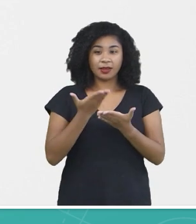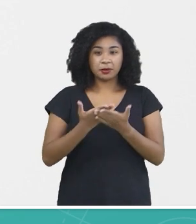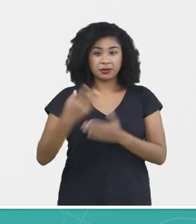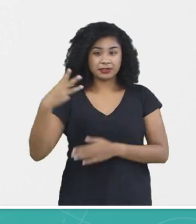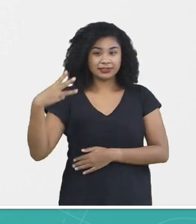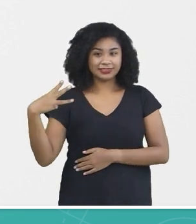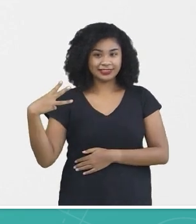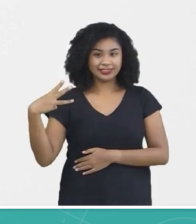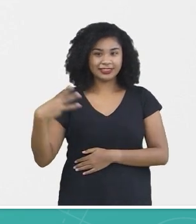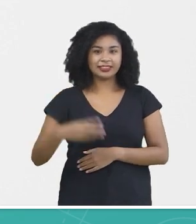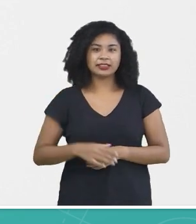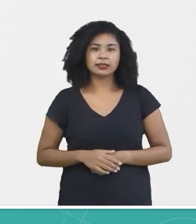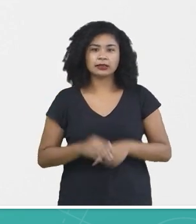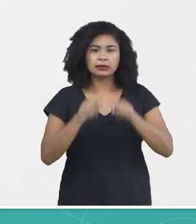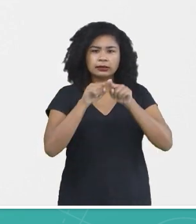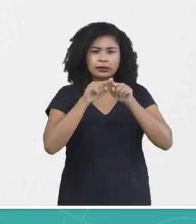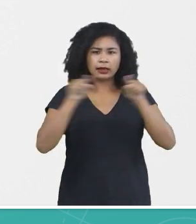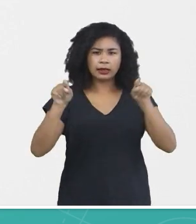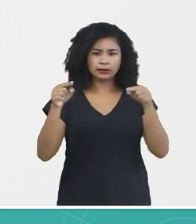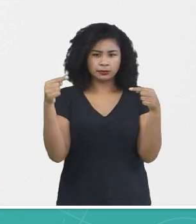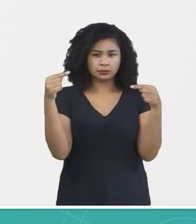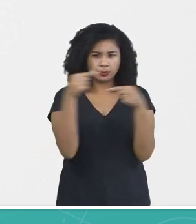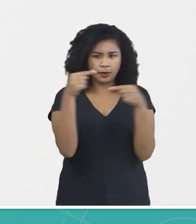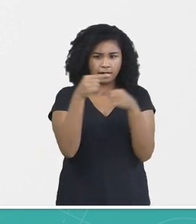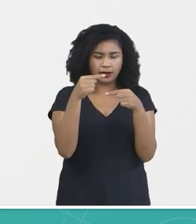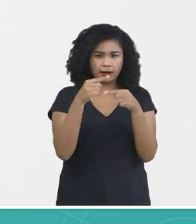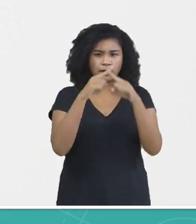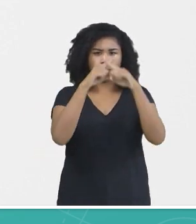paralelas, concorrentes e retas